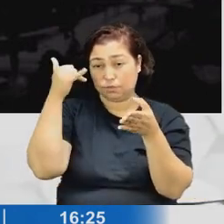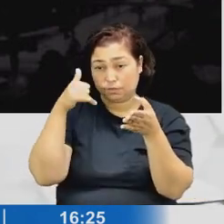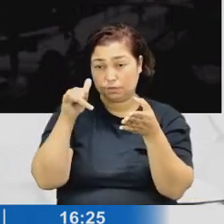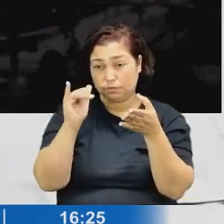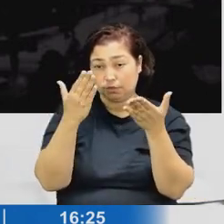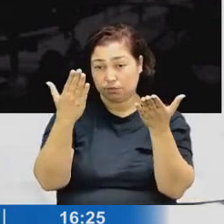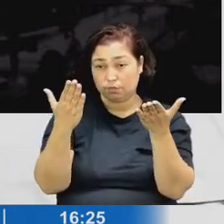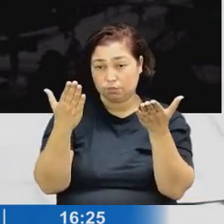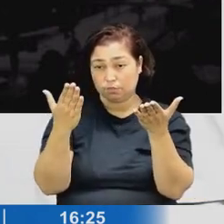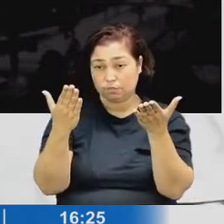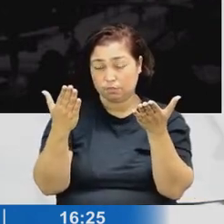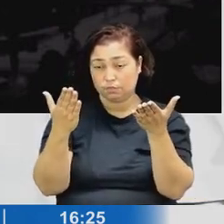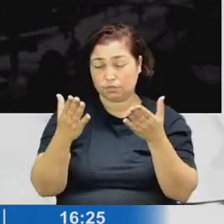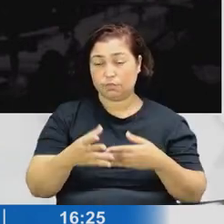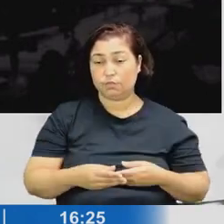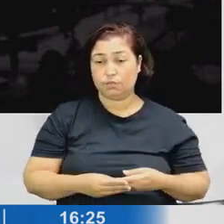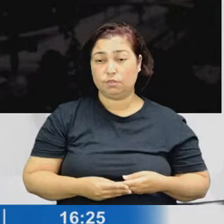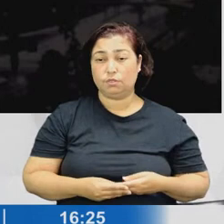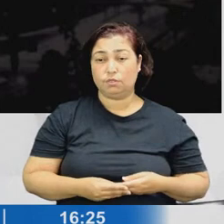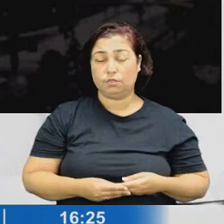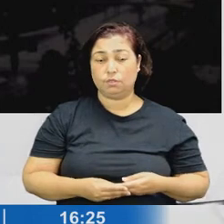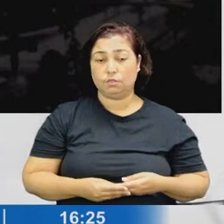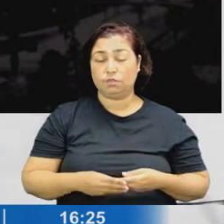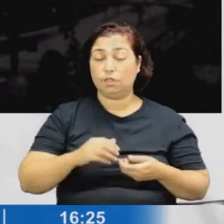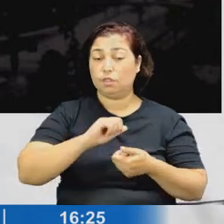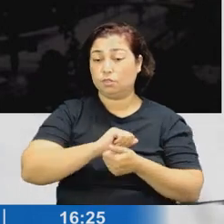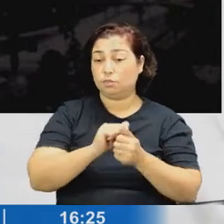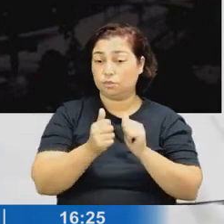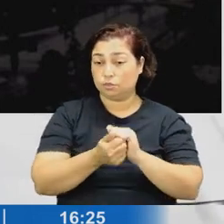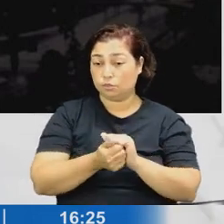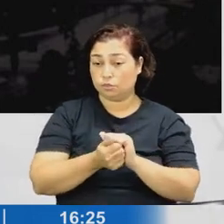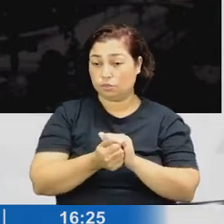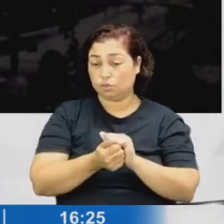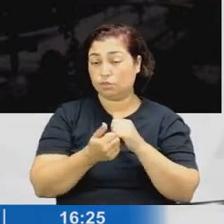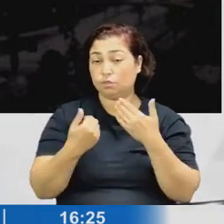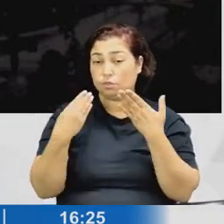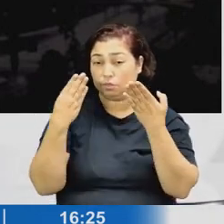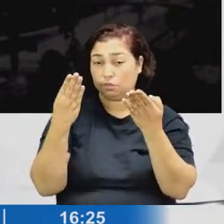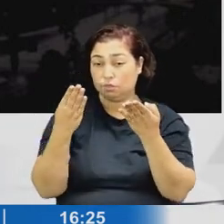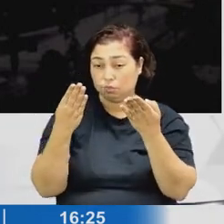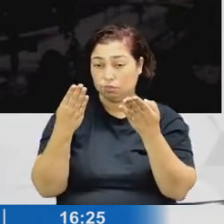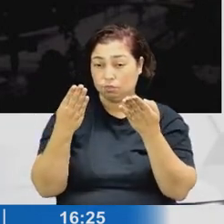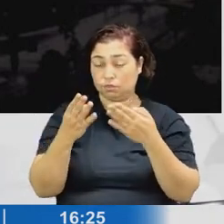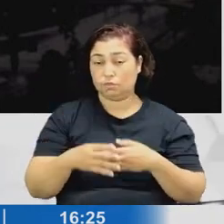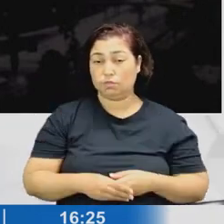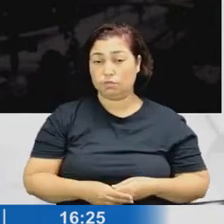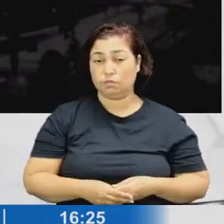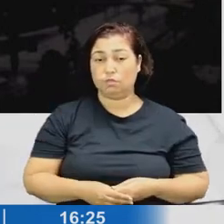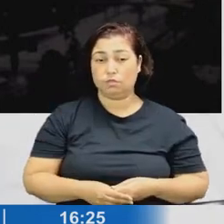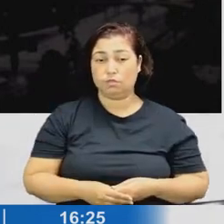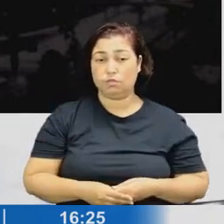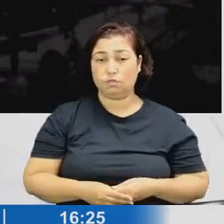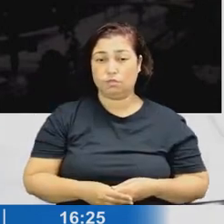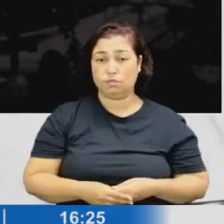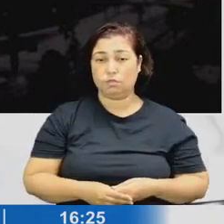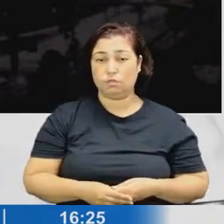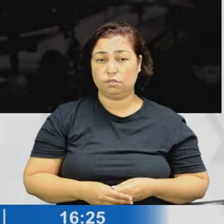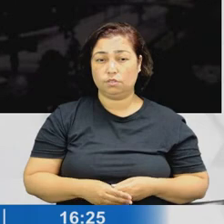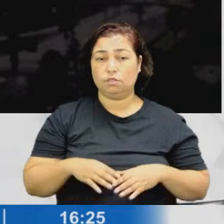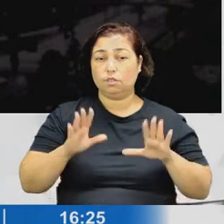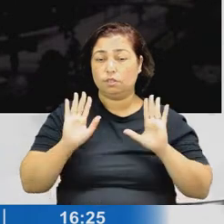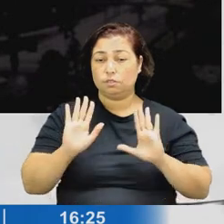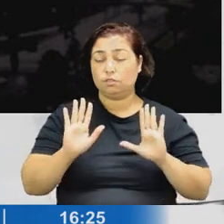e ser flexível para permitir adaptações então o que que quer dizer isso né essa condição de imagem o ideal é sempre